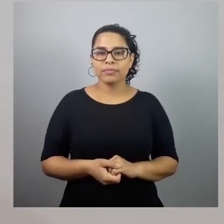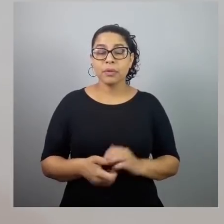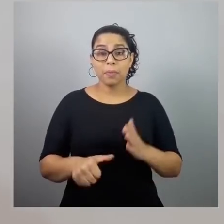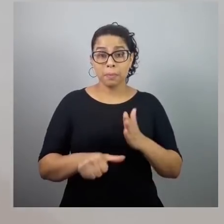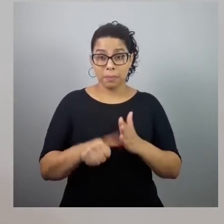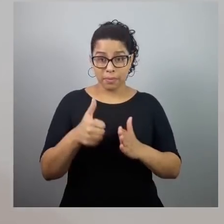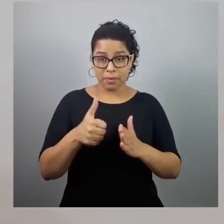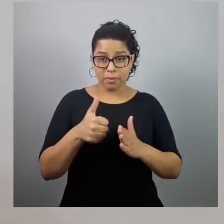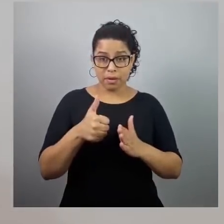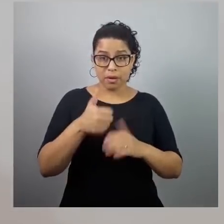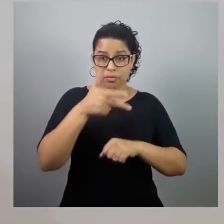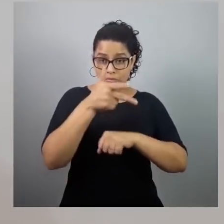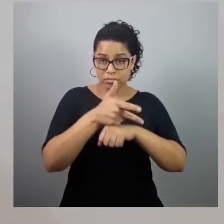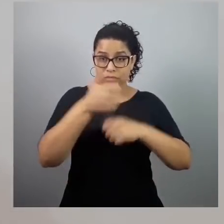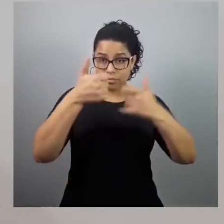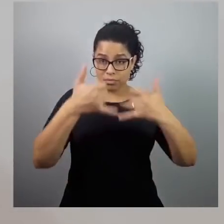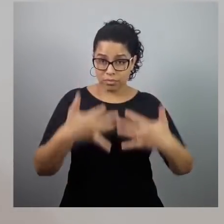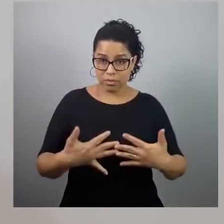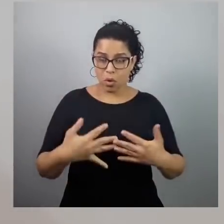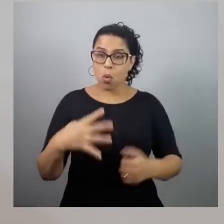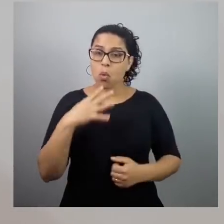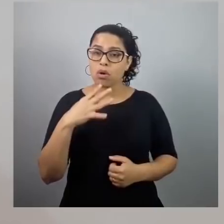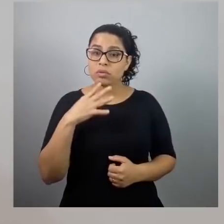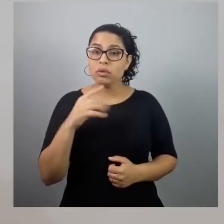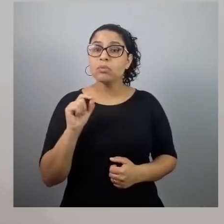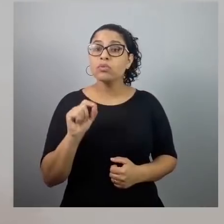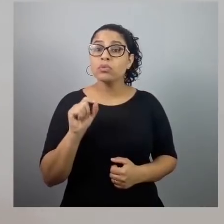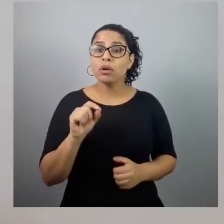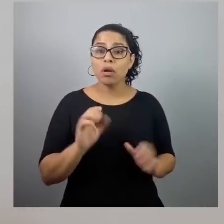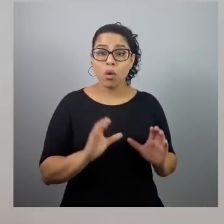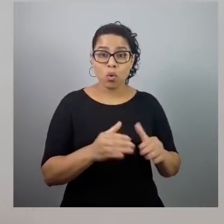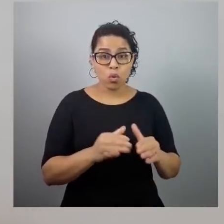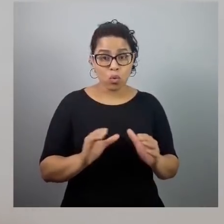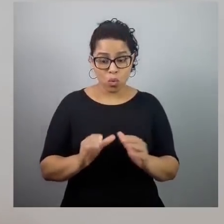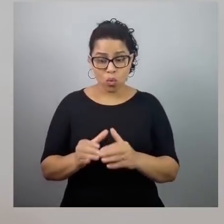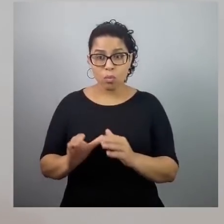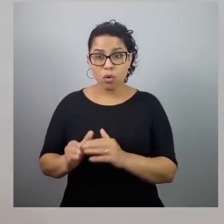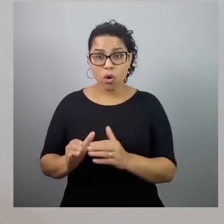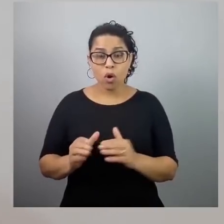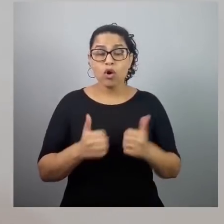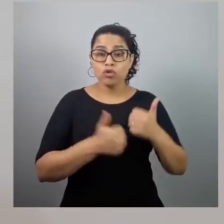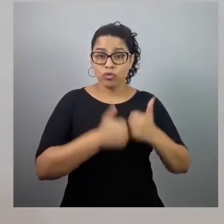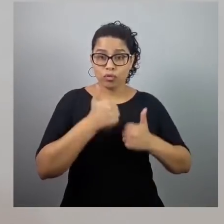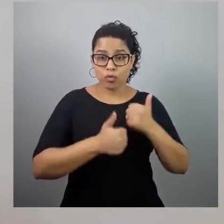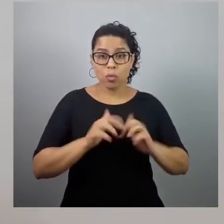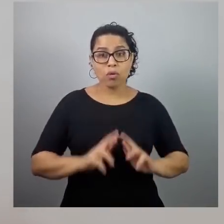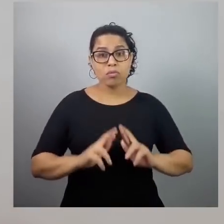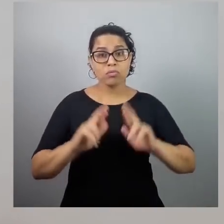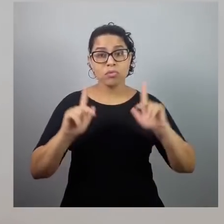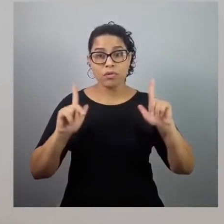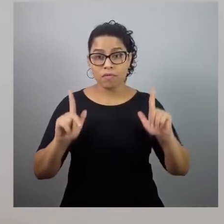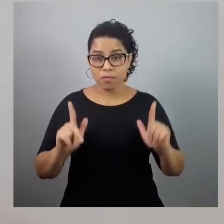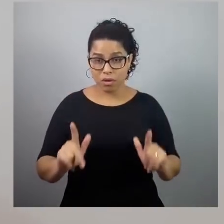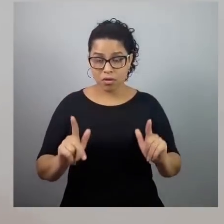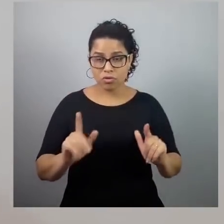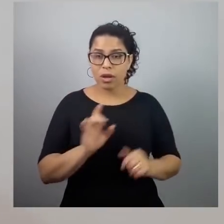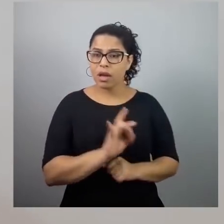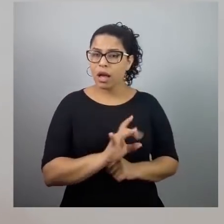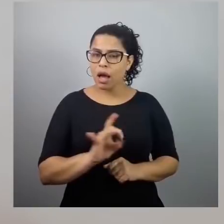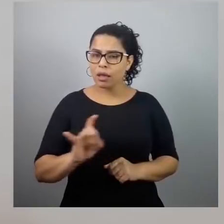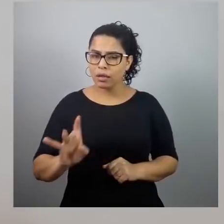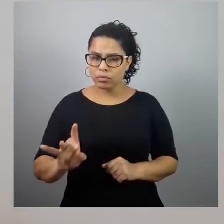primeiro vídeo sobre a temática, conhecemos algumas variações da modalidade praticada por diversos grupos